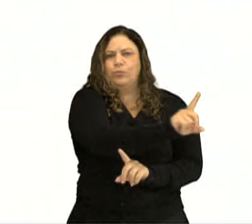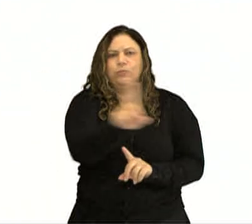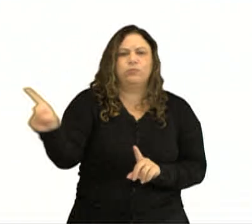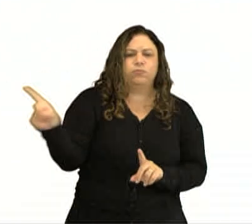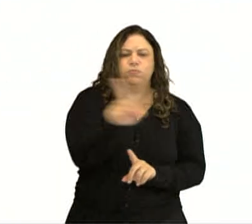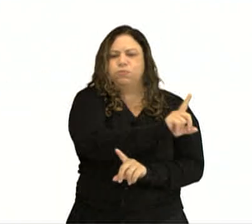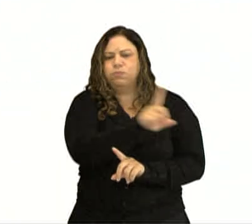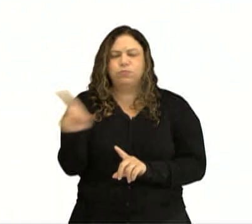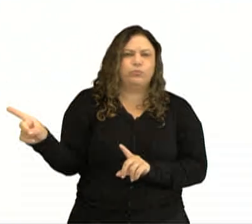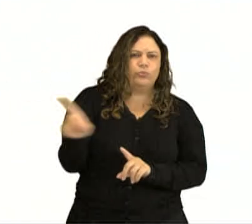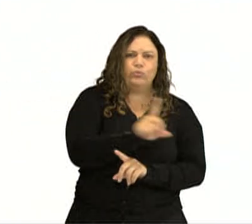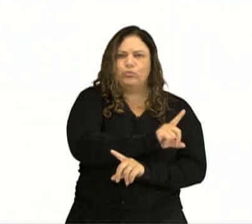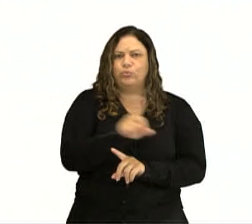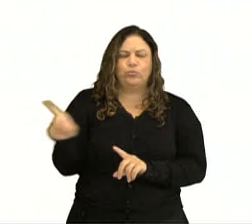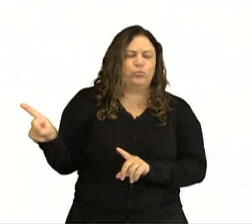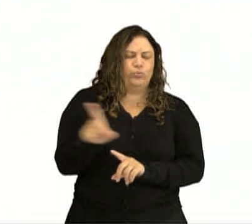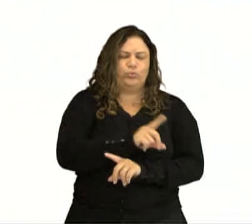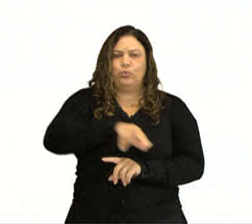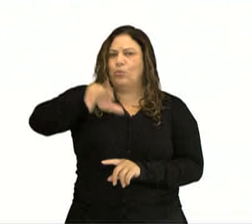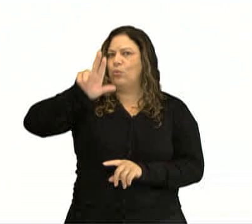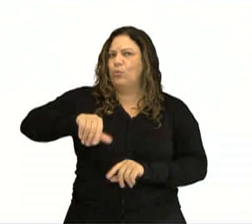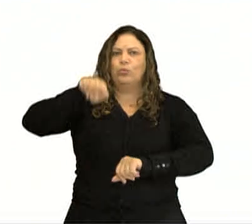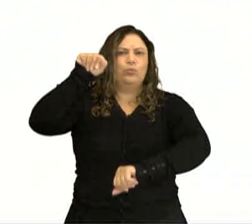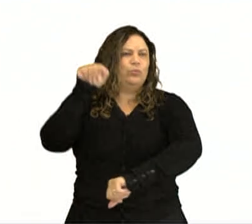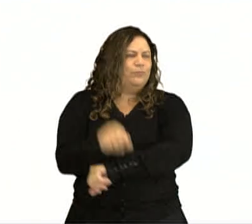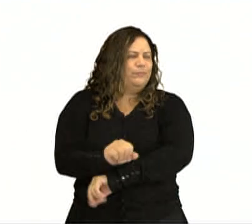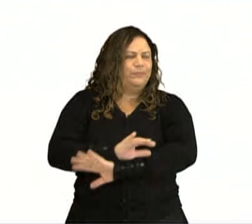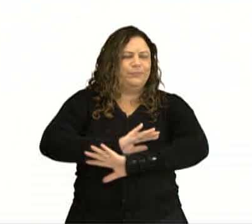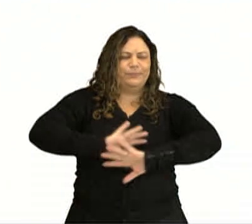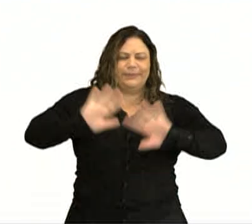um minuto, um segundo, não parava.